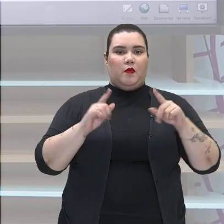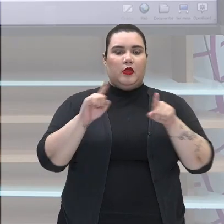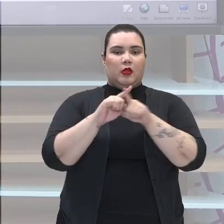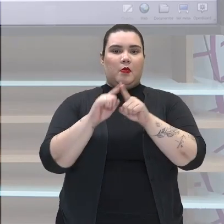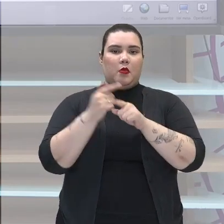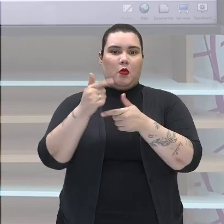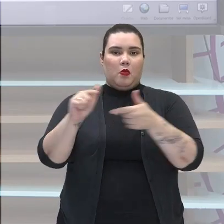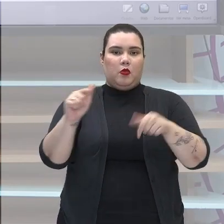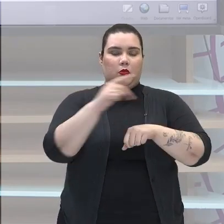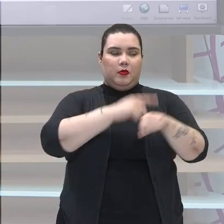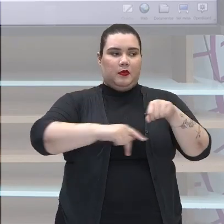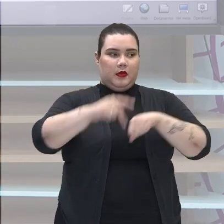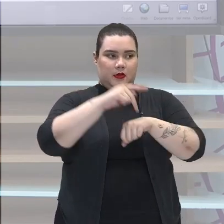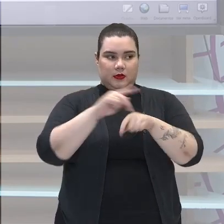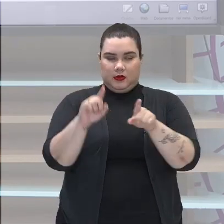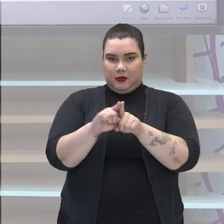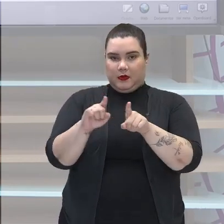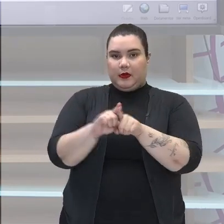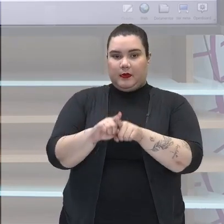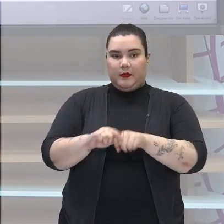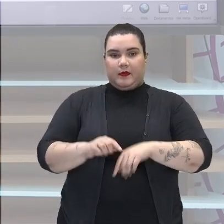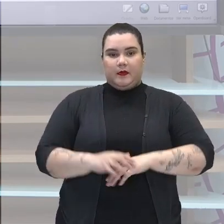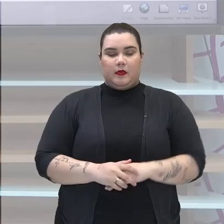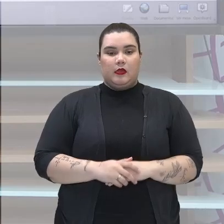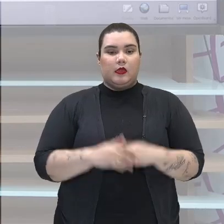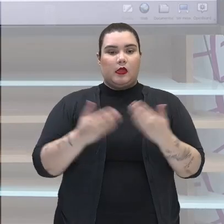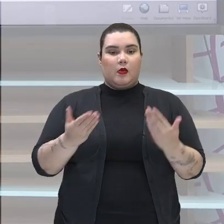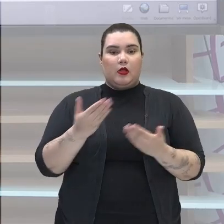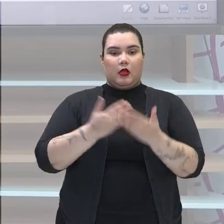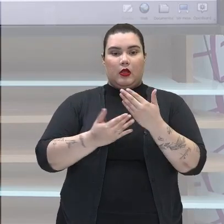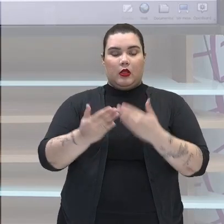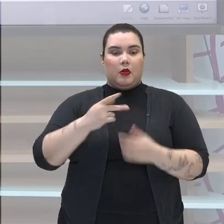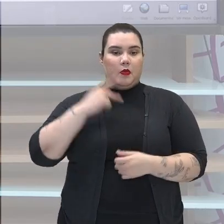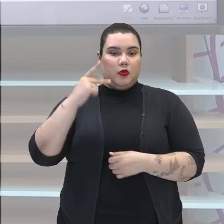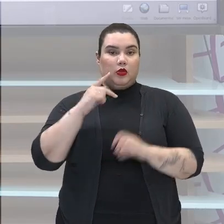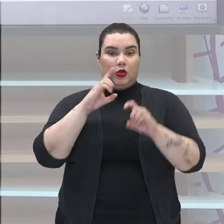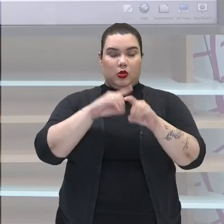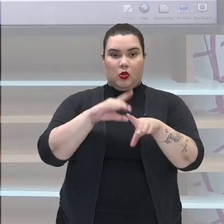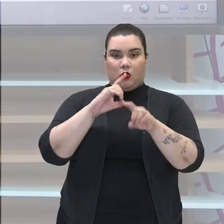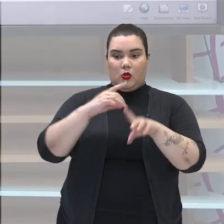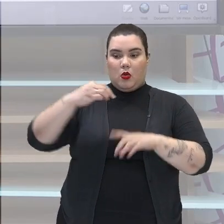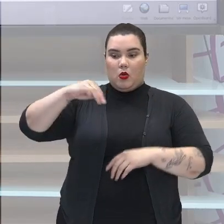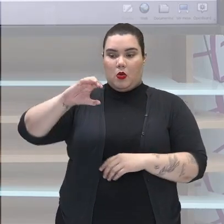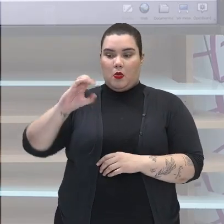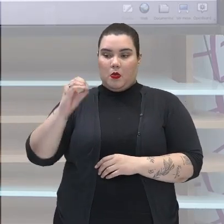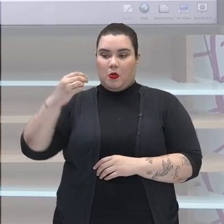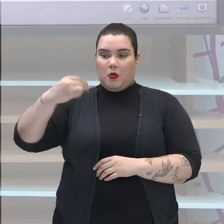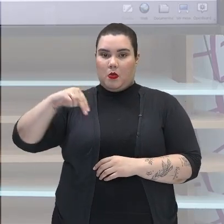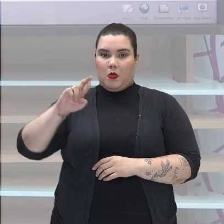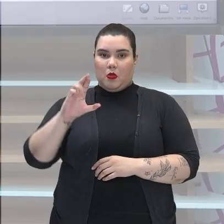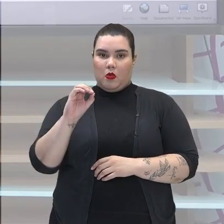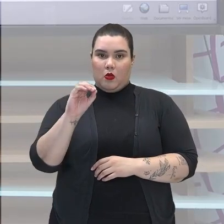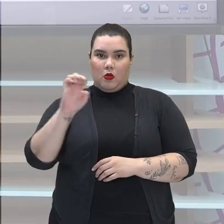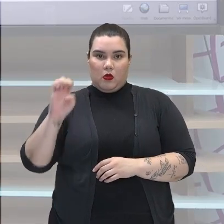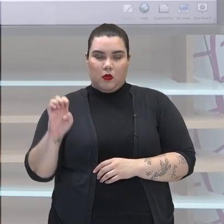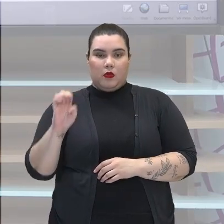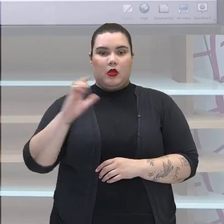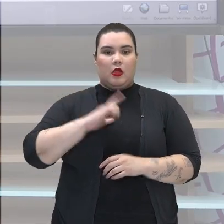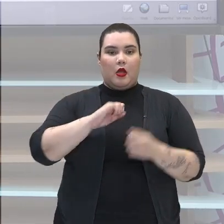tem, a partir, né, dessa política da doutrina Monroe, da América para os